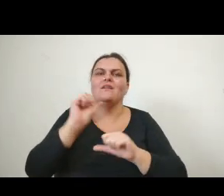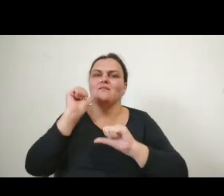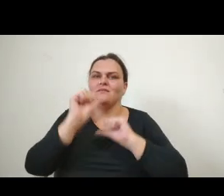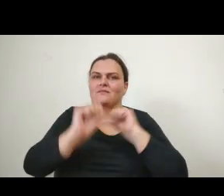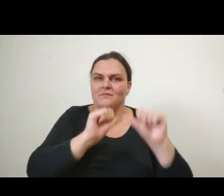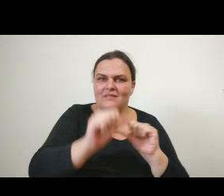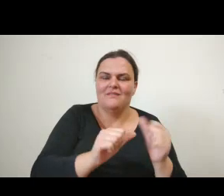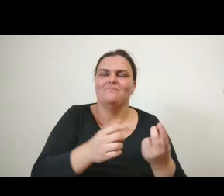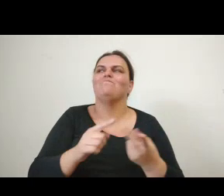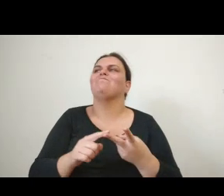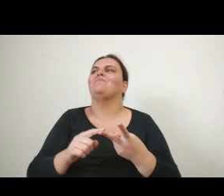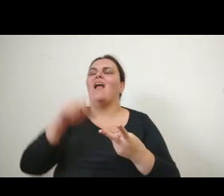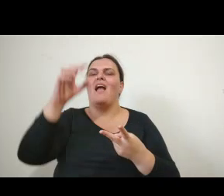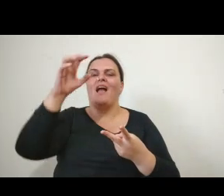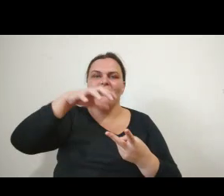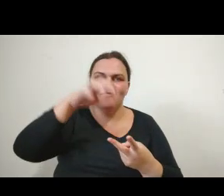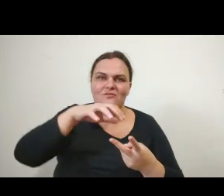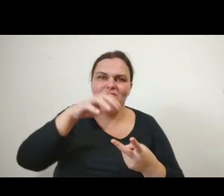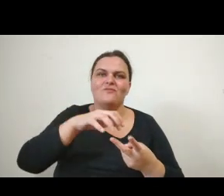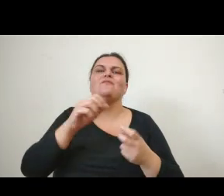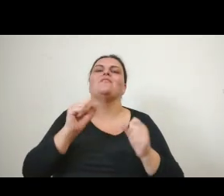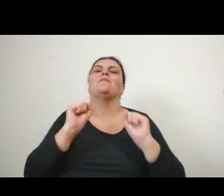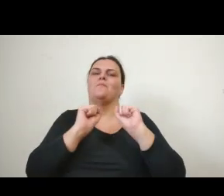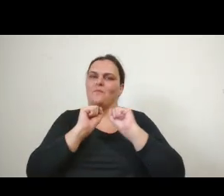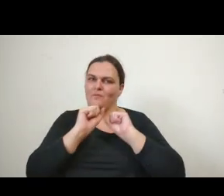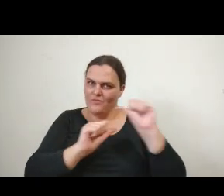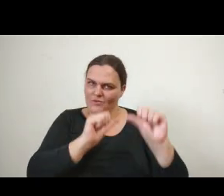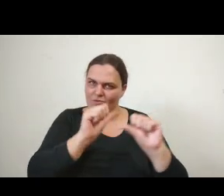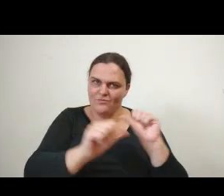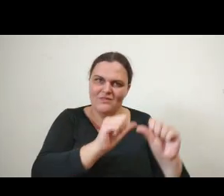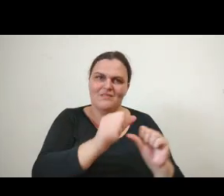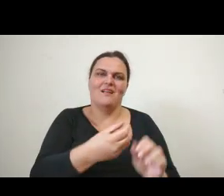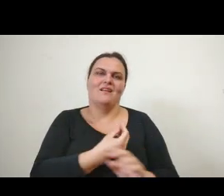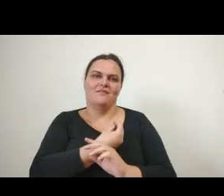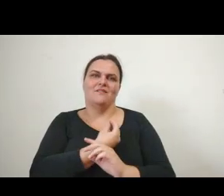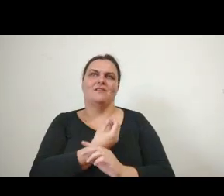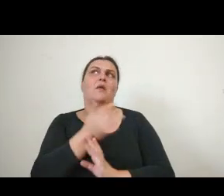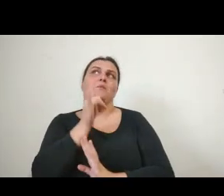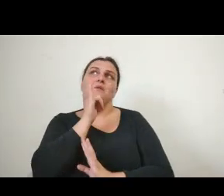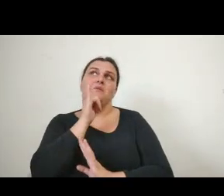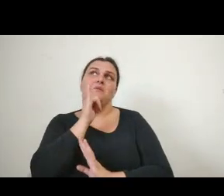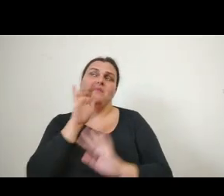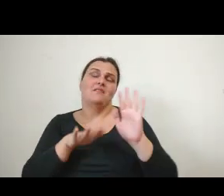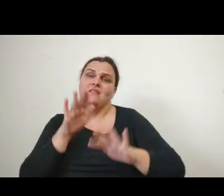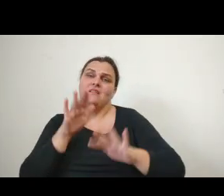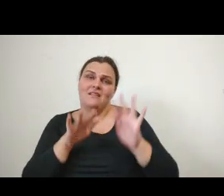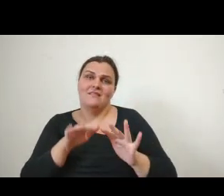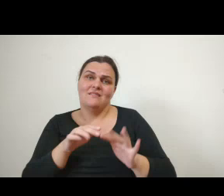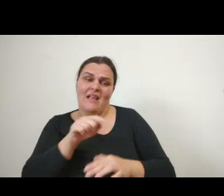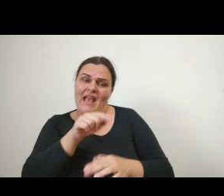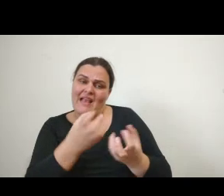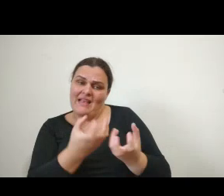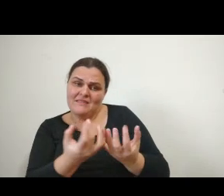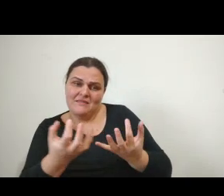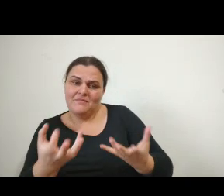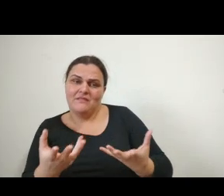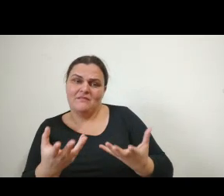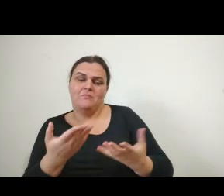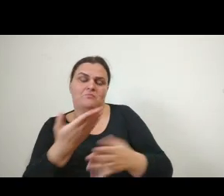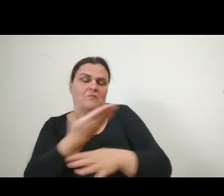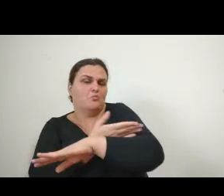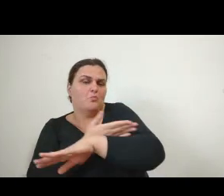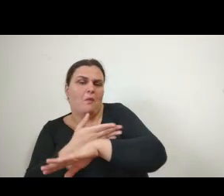no desenvolvimento das plantas. Então, né, uma espécie de planta, uma variedade que está sendo cultivada em uma região do